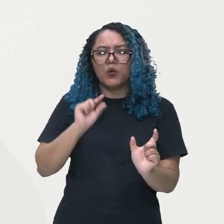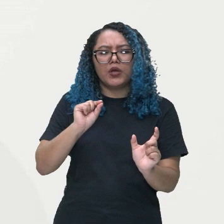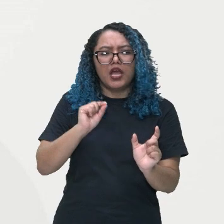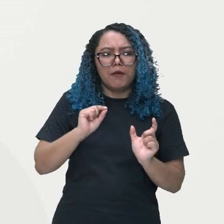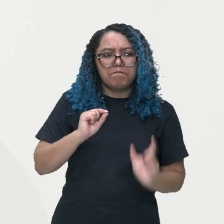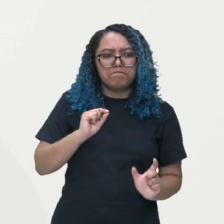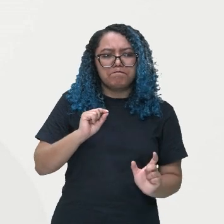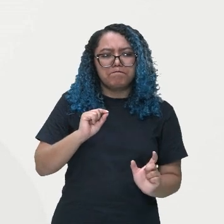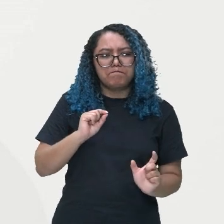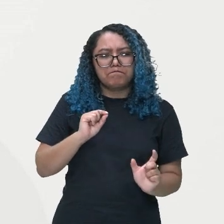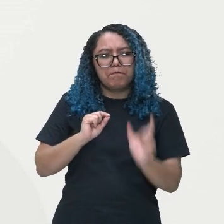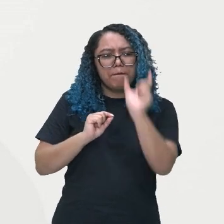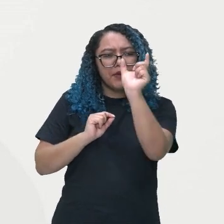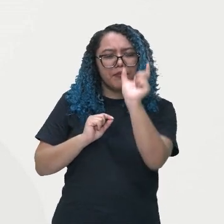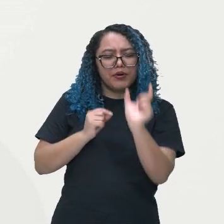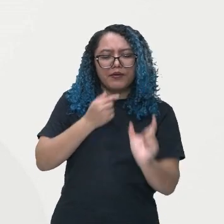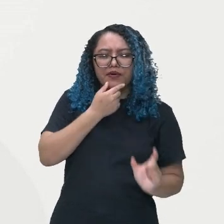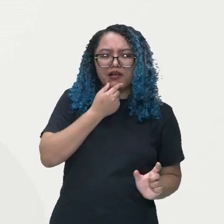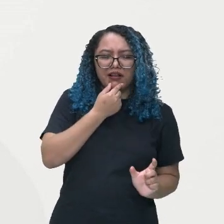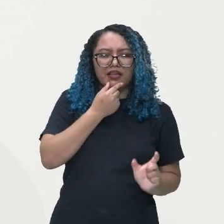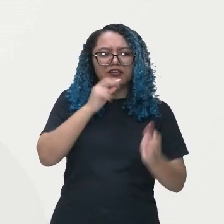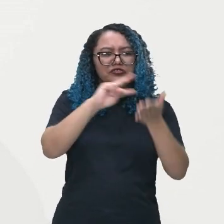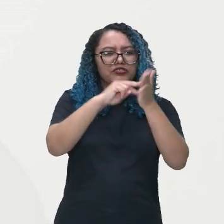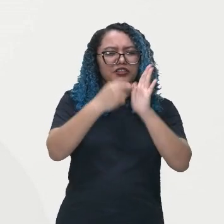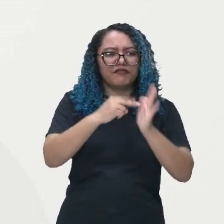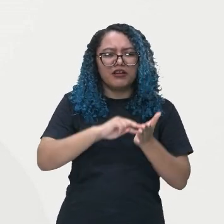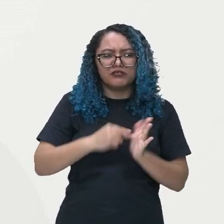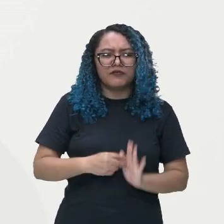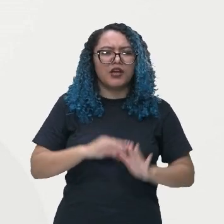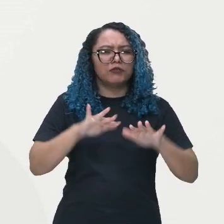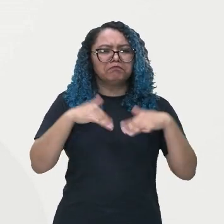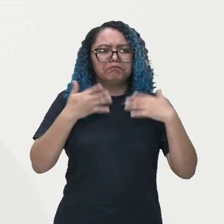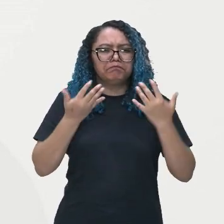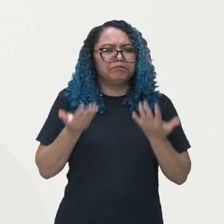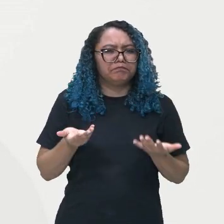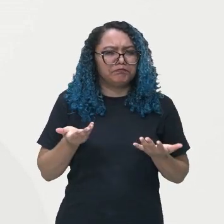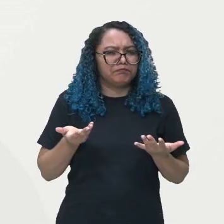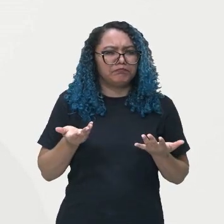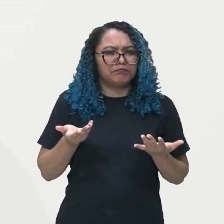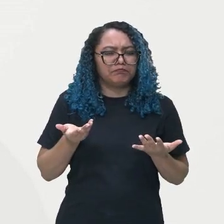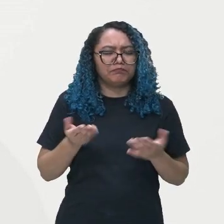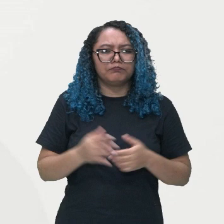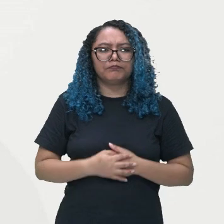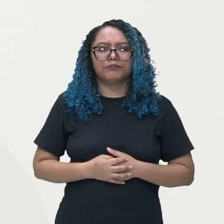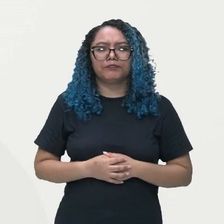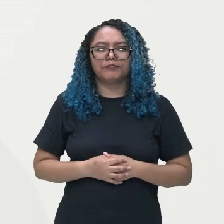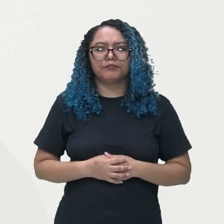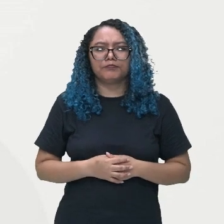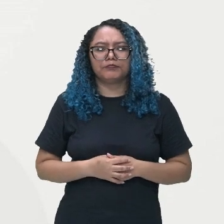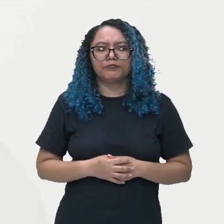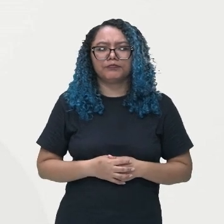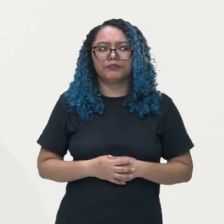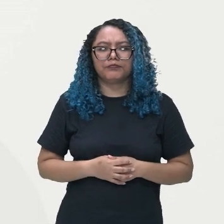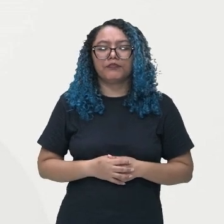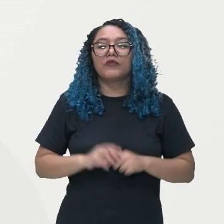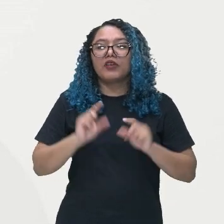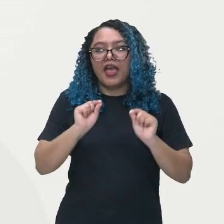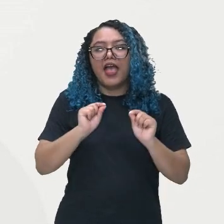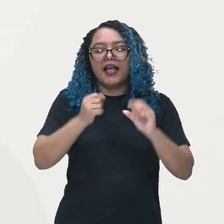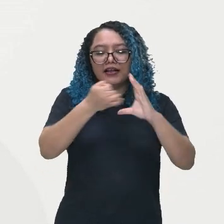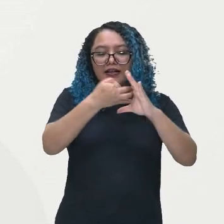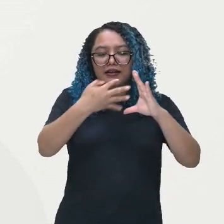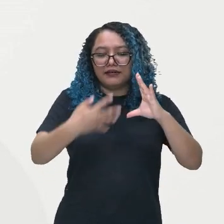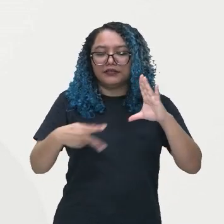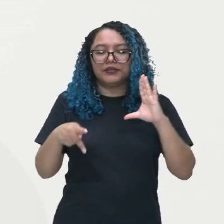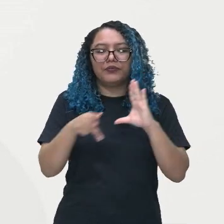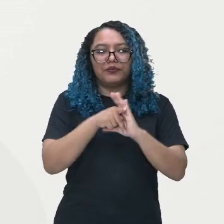picture, ok? Esses 4 itens aqui, eles vão caracterizar as fake